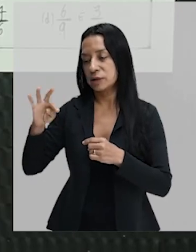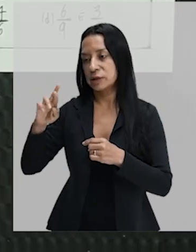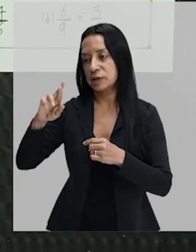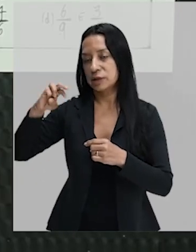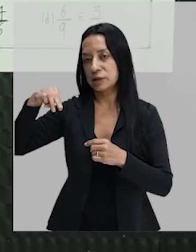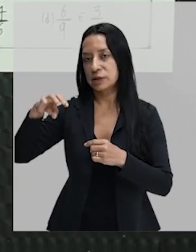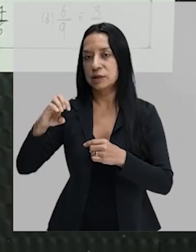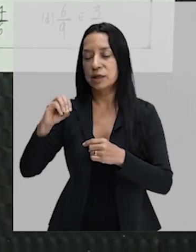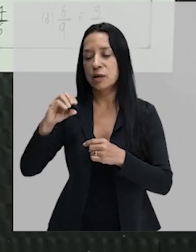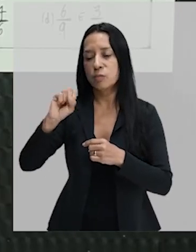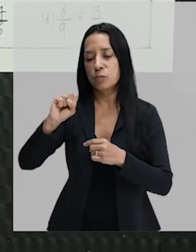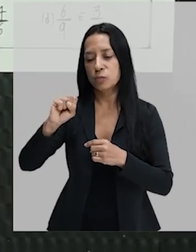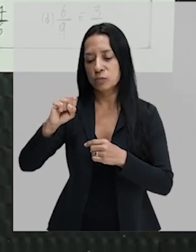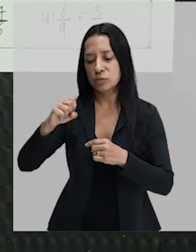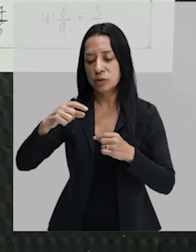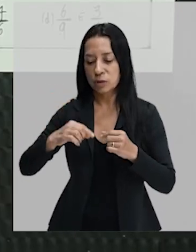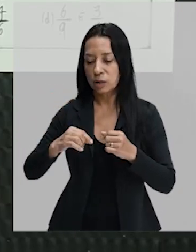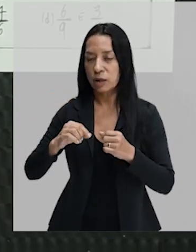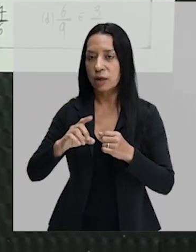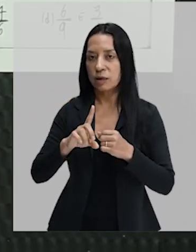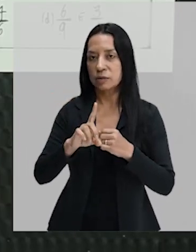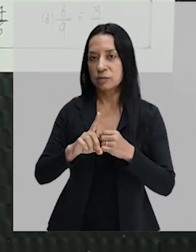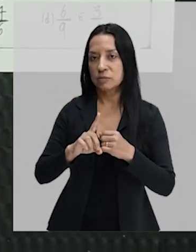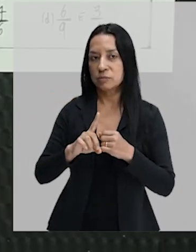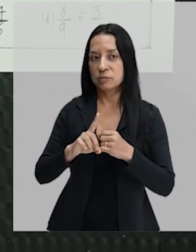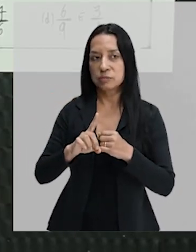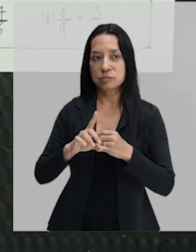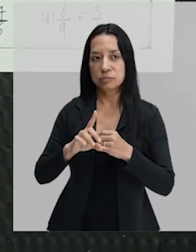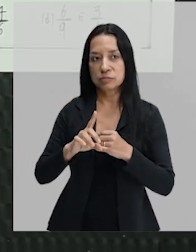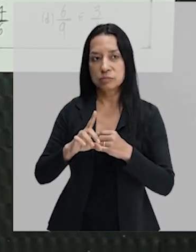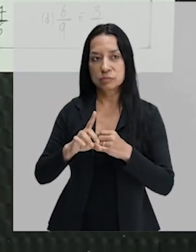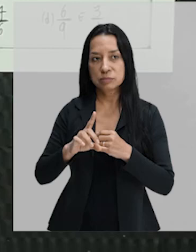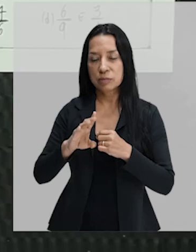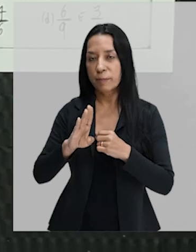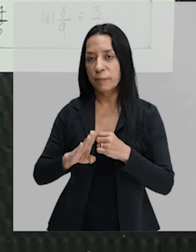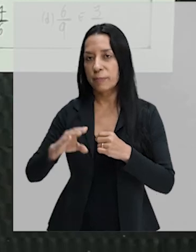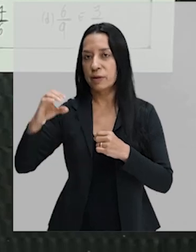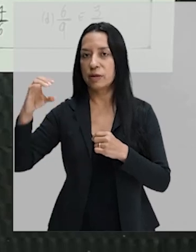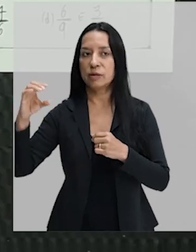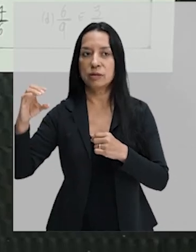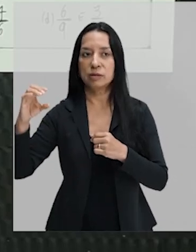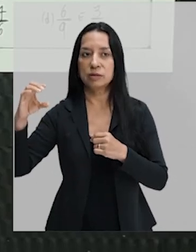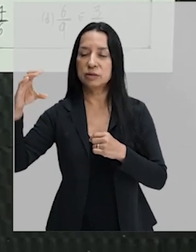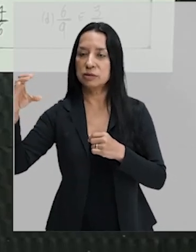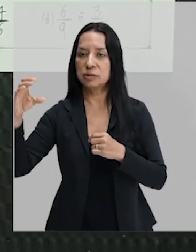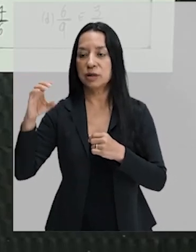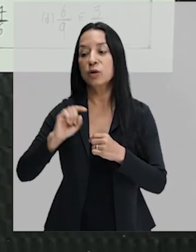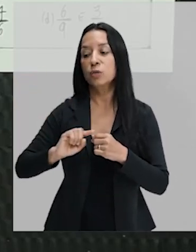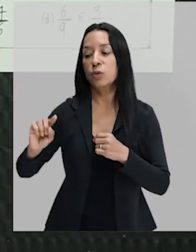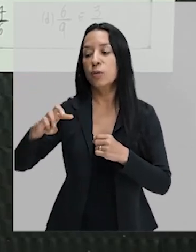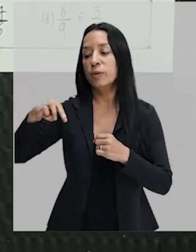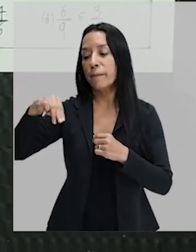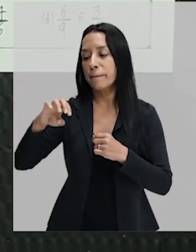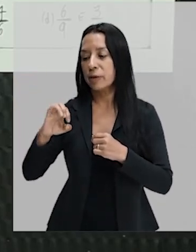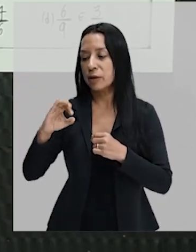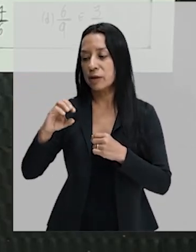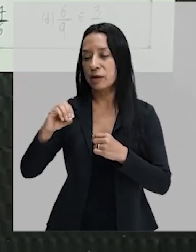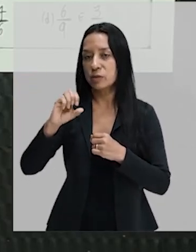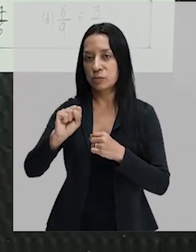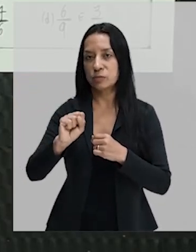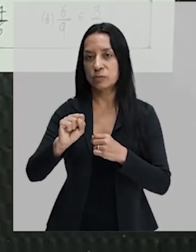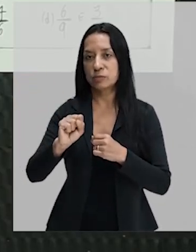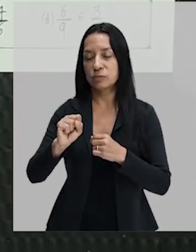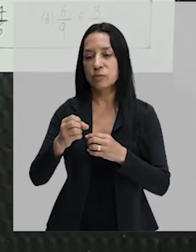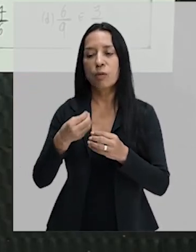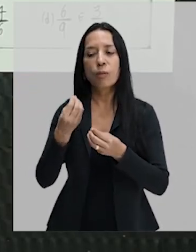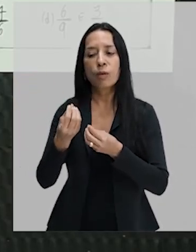meios quando você escreve essa proporção de uma outra forma. Porque ela pode ser escrita assim, né, usando o